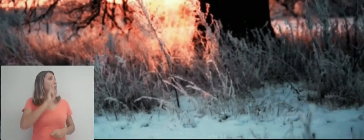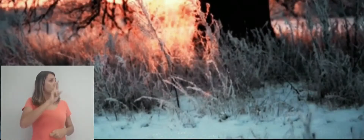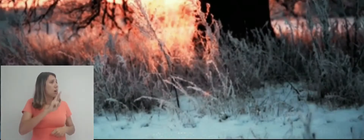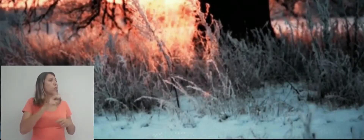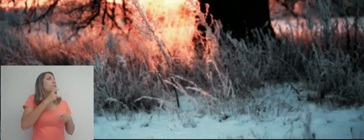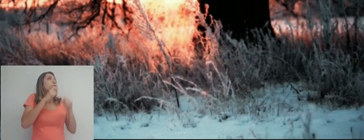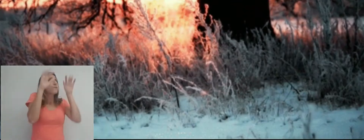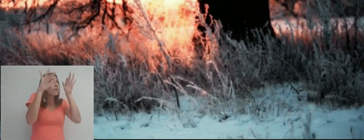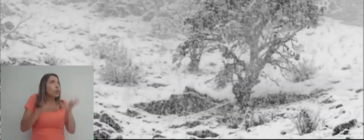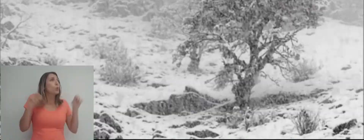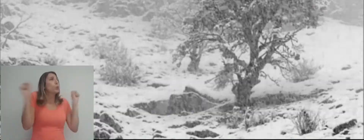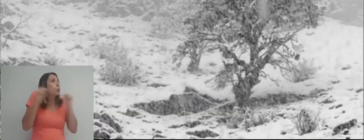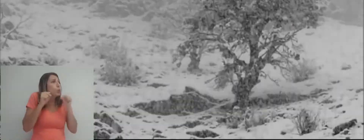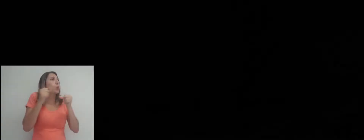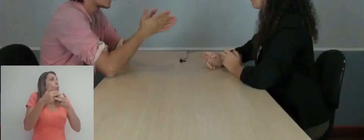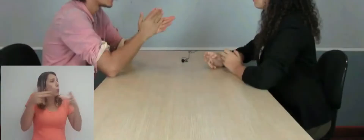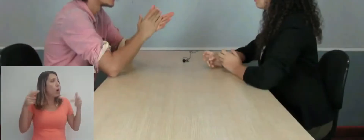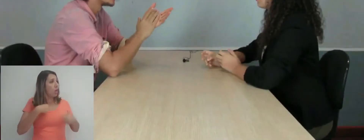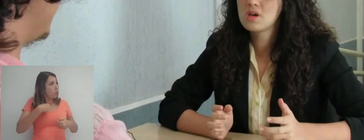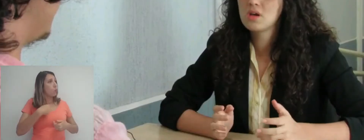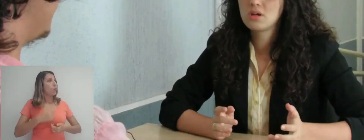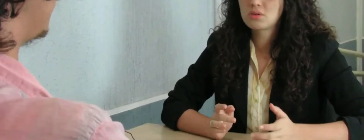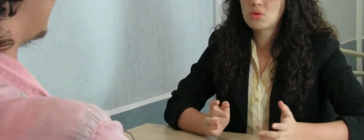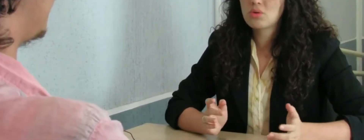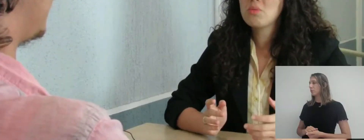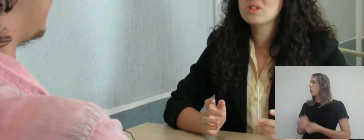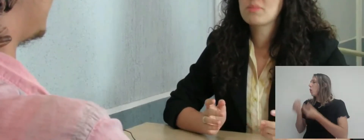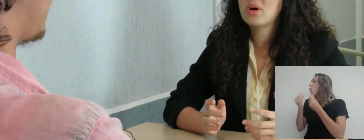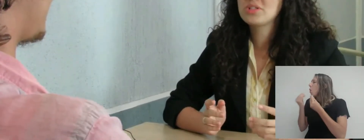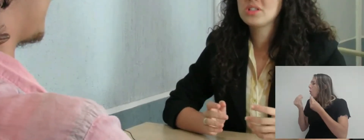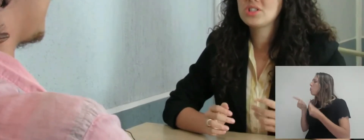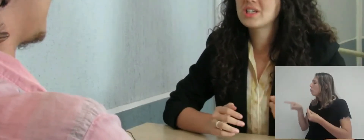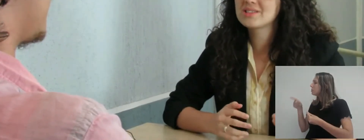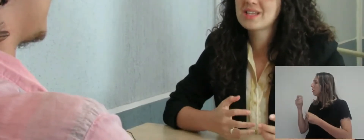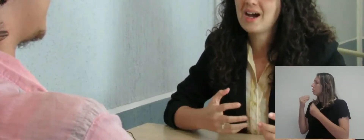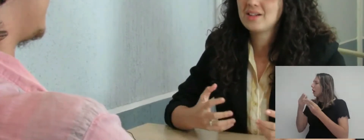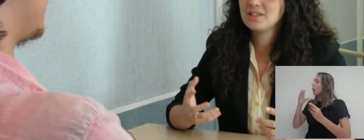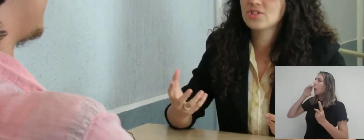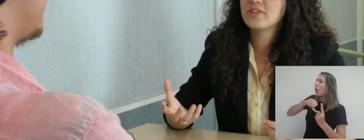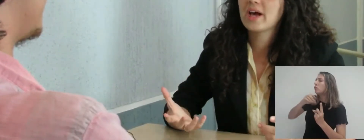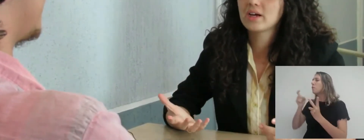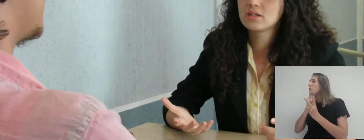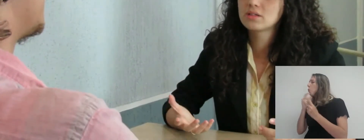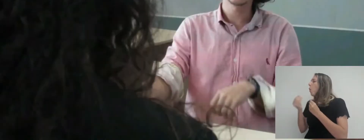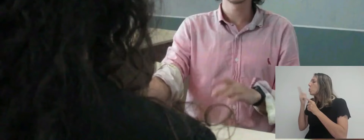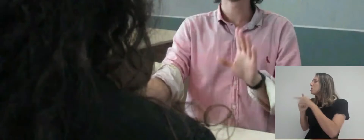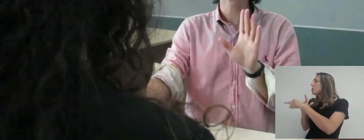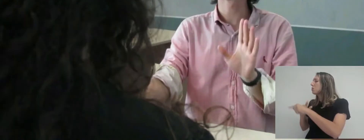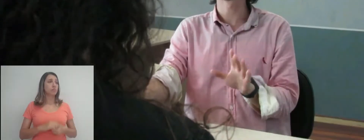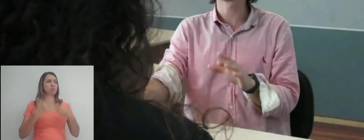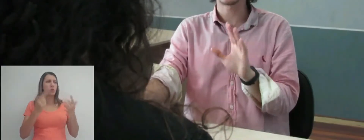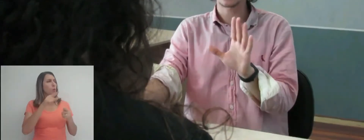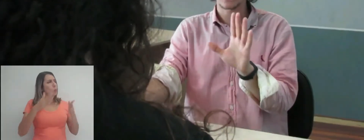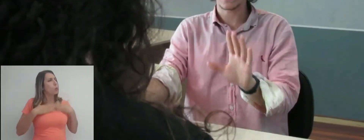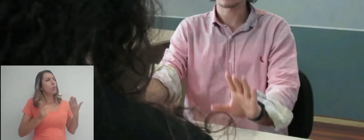responsável pelas geadas, pelas tempestades de neve, etc. Como você pode esquentar e esfriar? Não